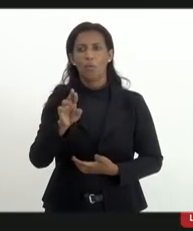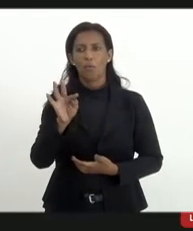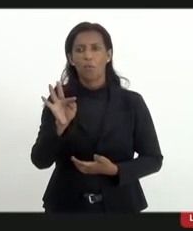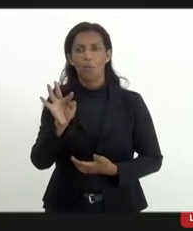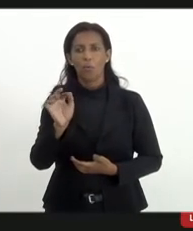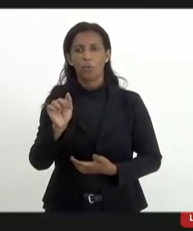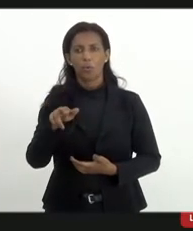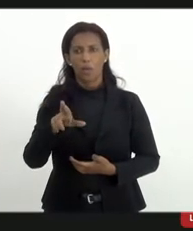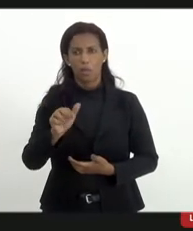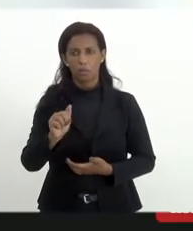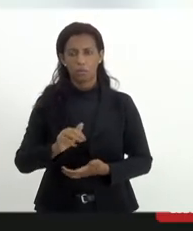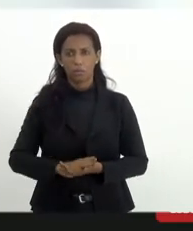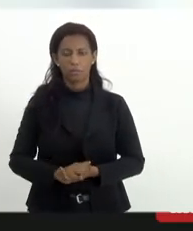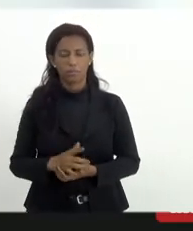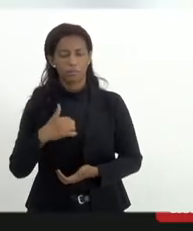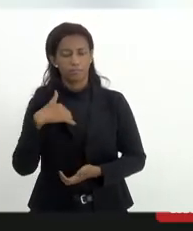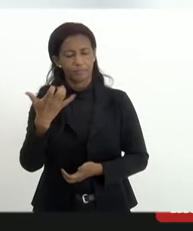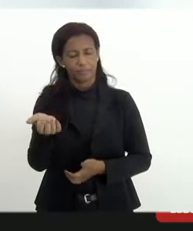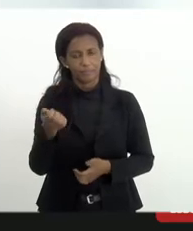uma proposta,